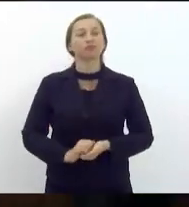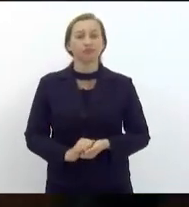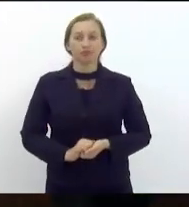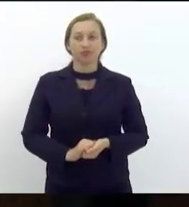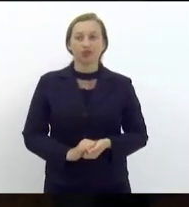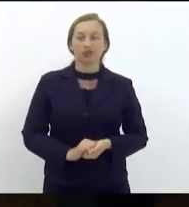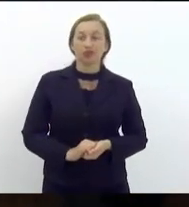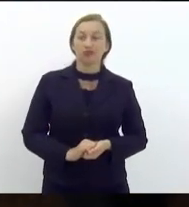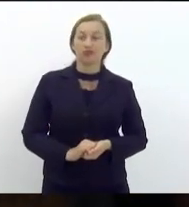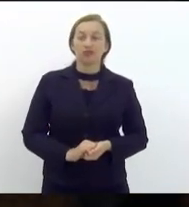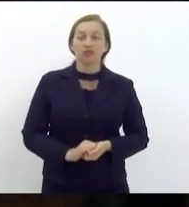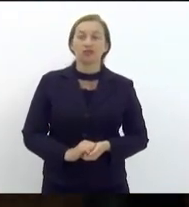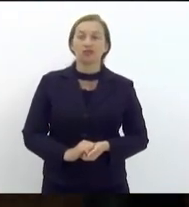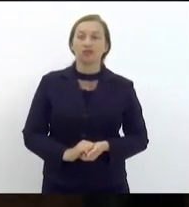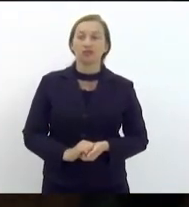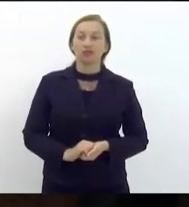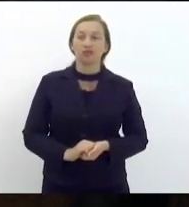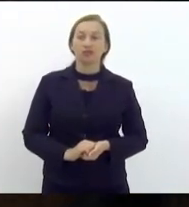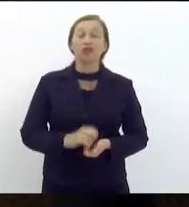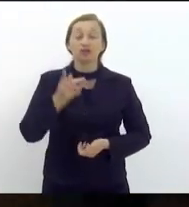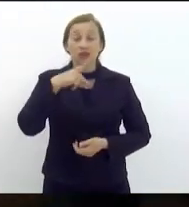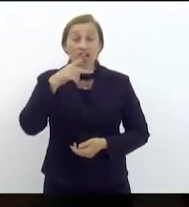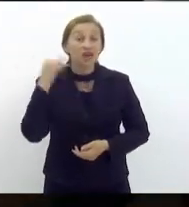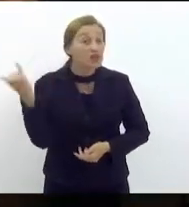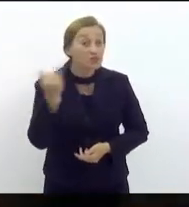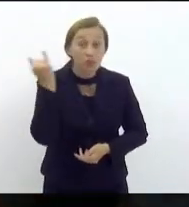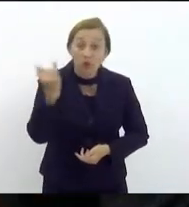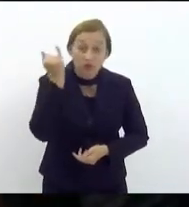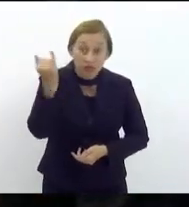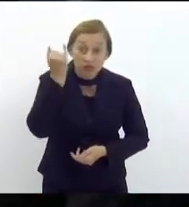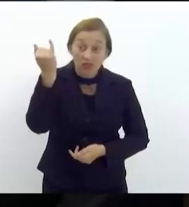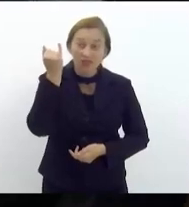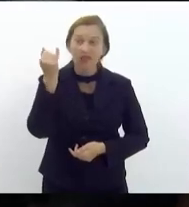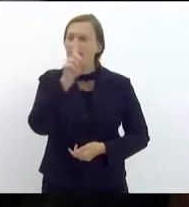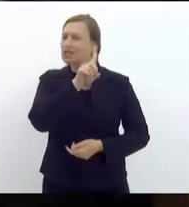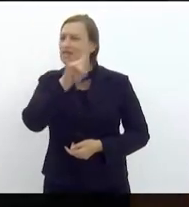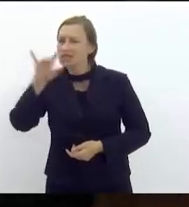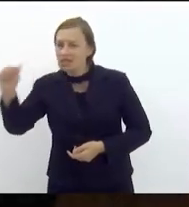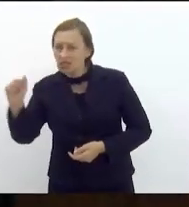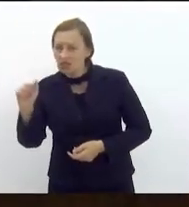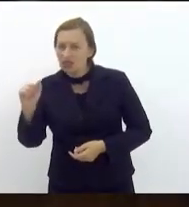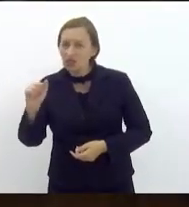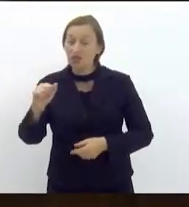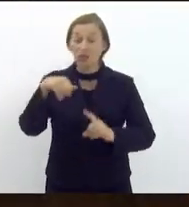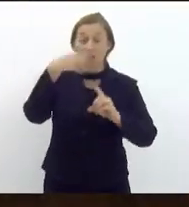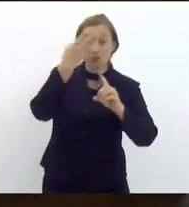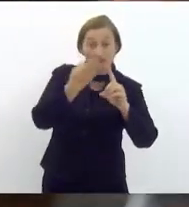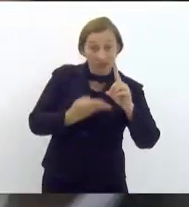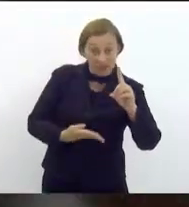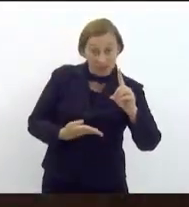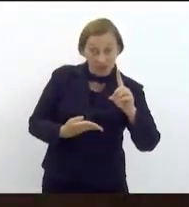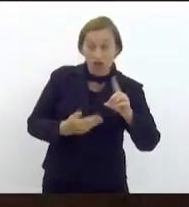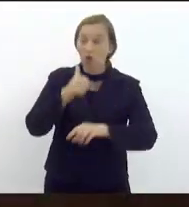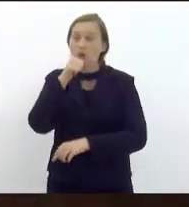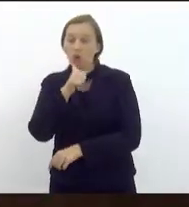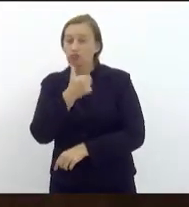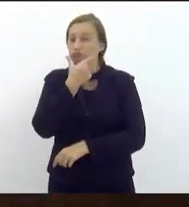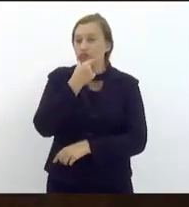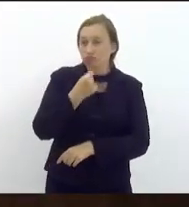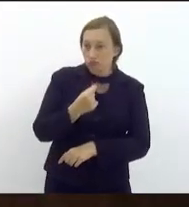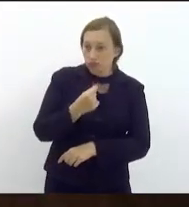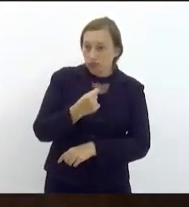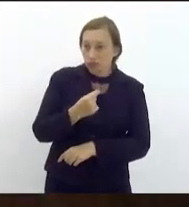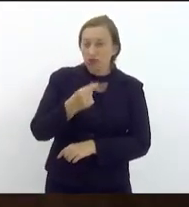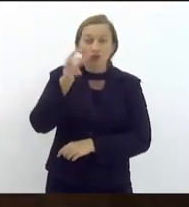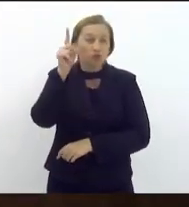dizer que é muito importante que essa data homenageie homens e mulheres que